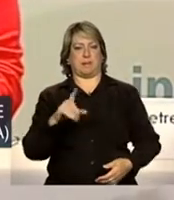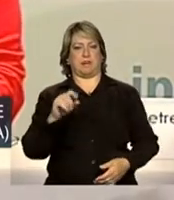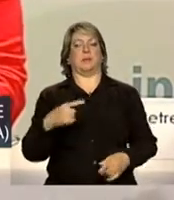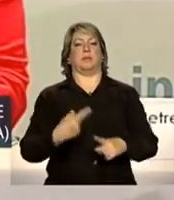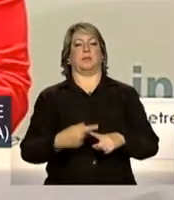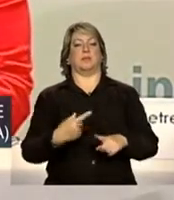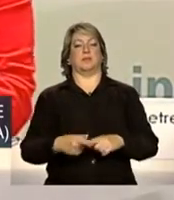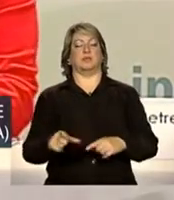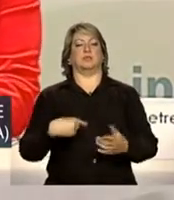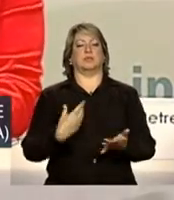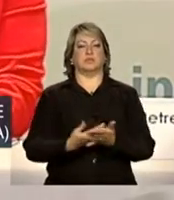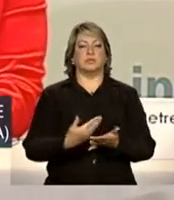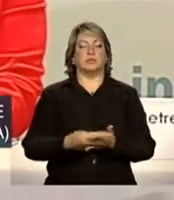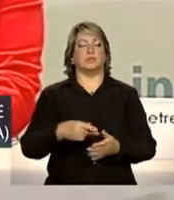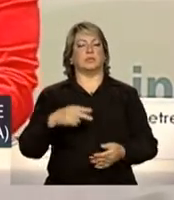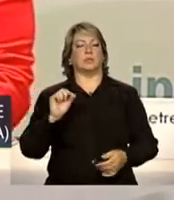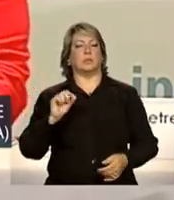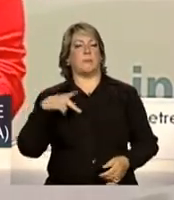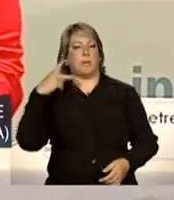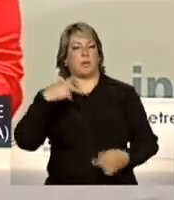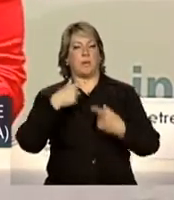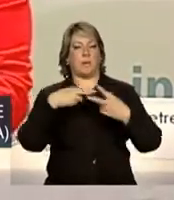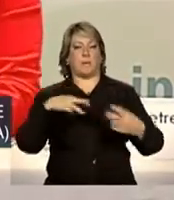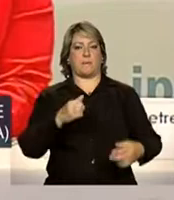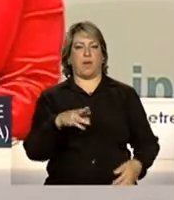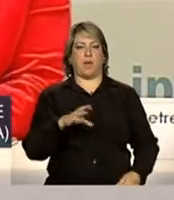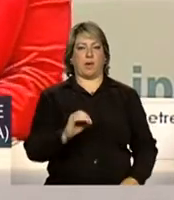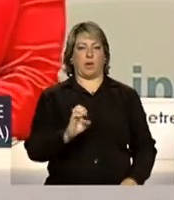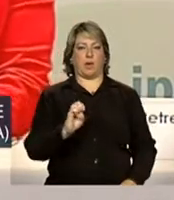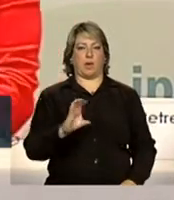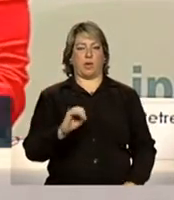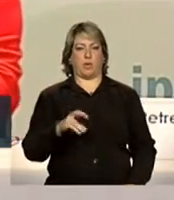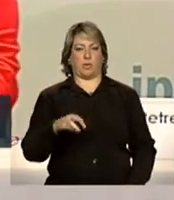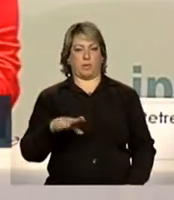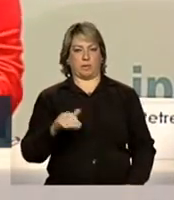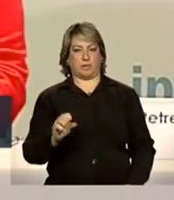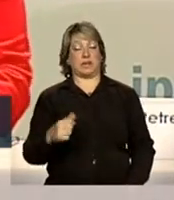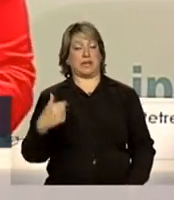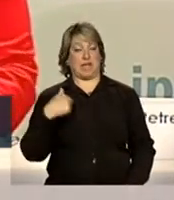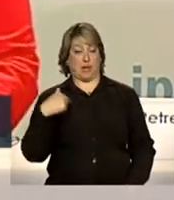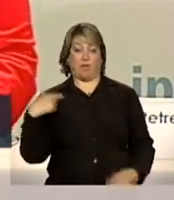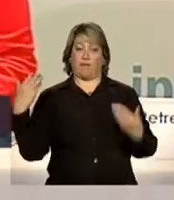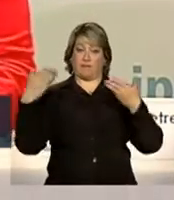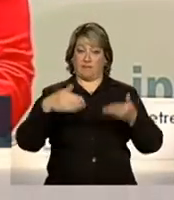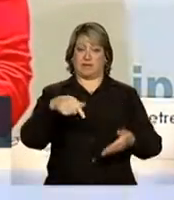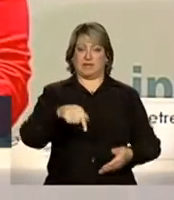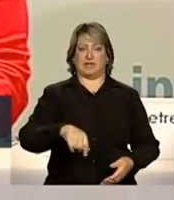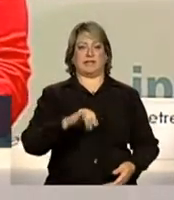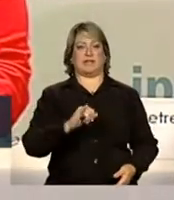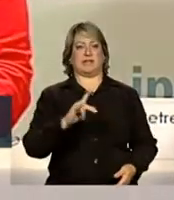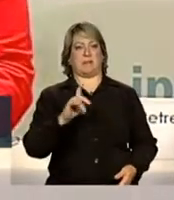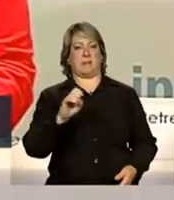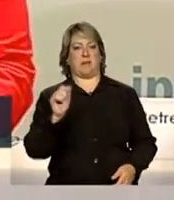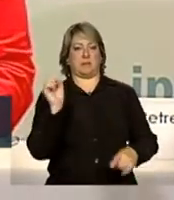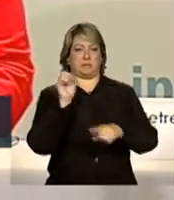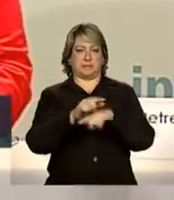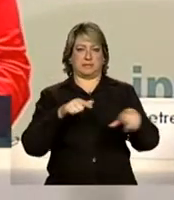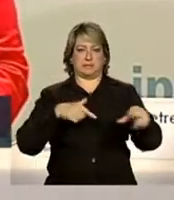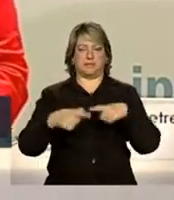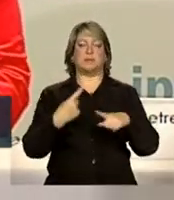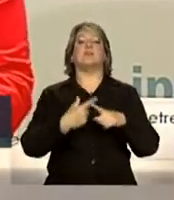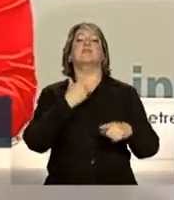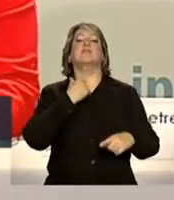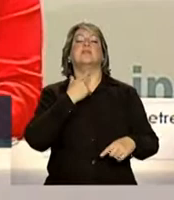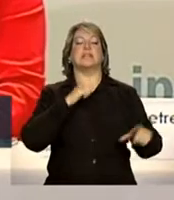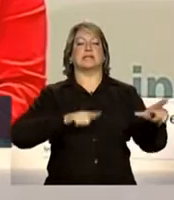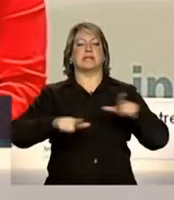e políticas macroeconômicas. A razão de minha vinda para o IPEA foi o intuito de participar de um